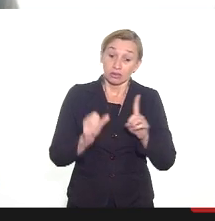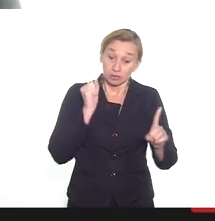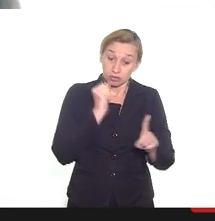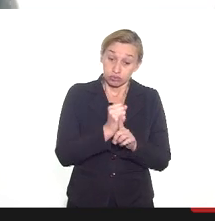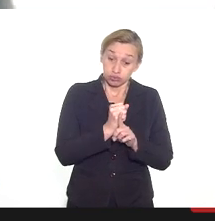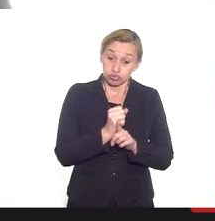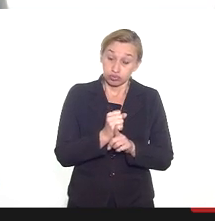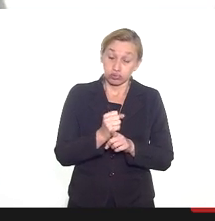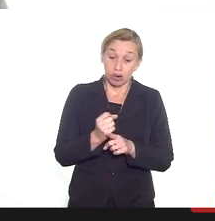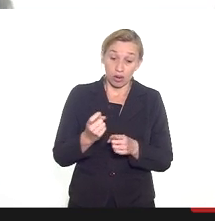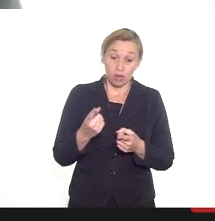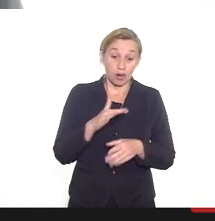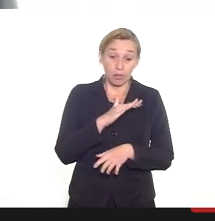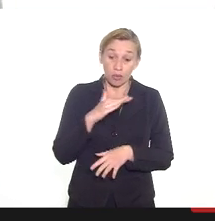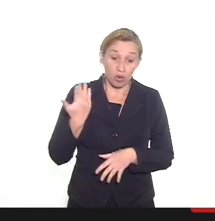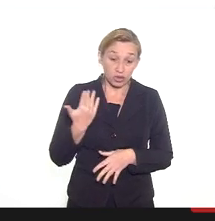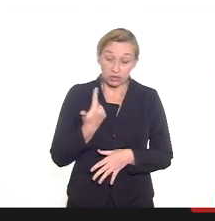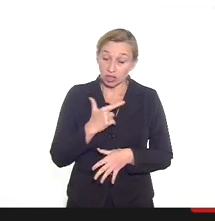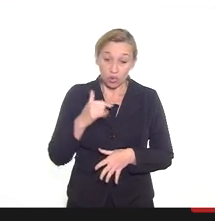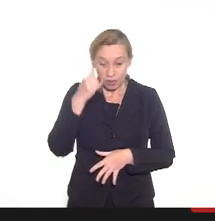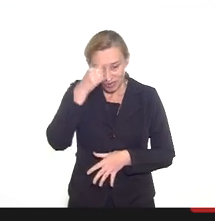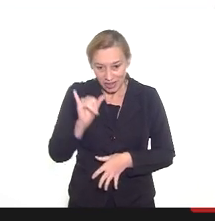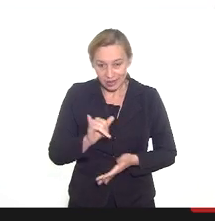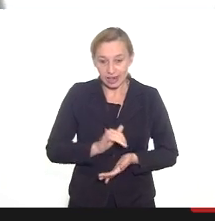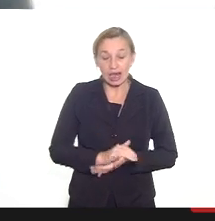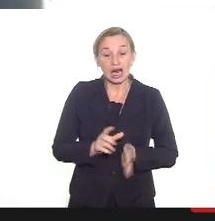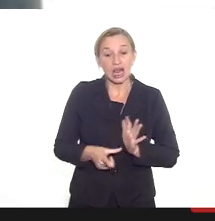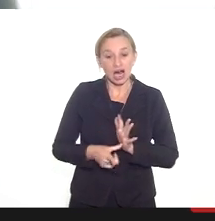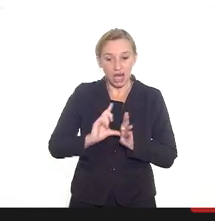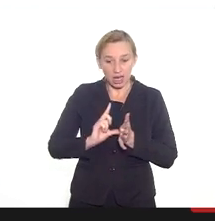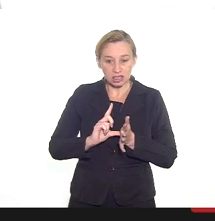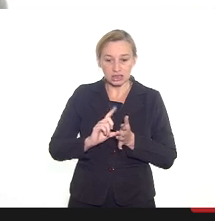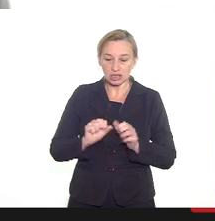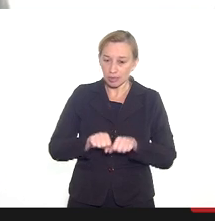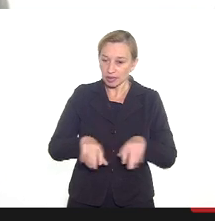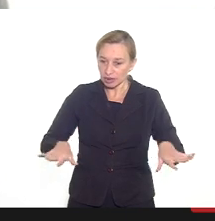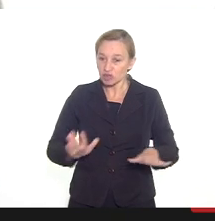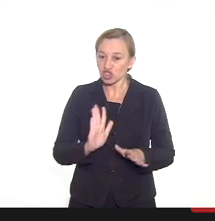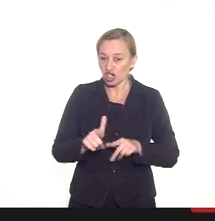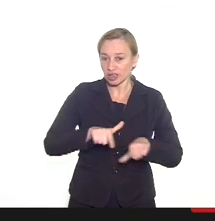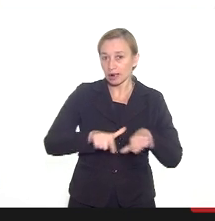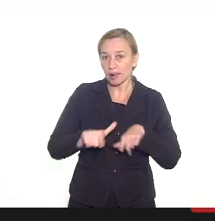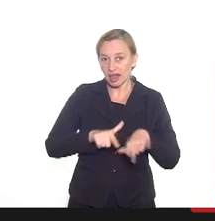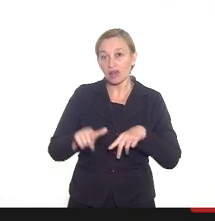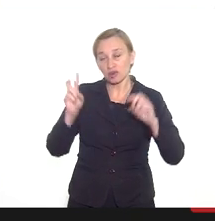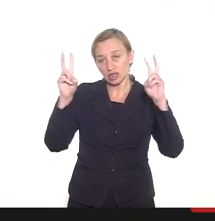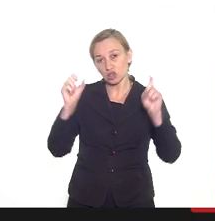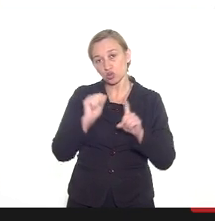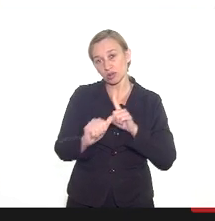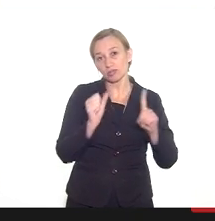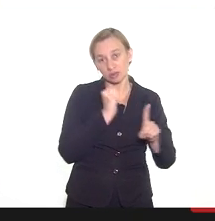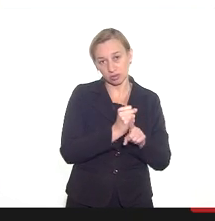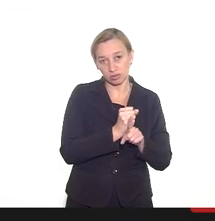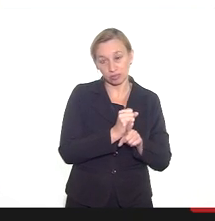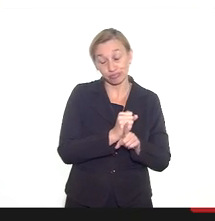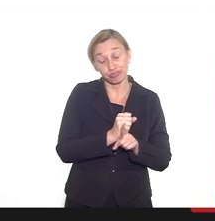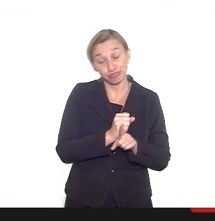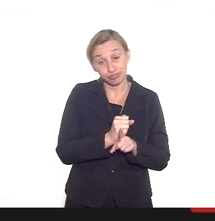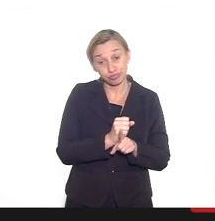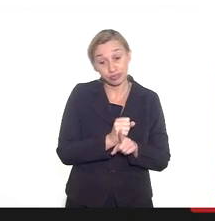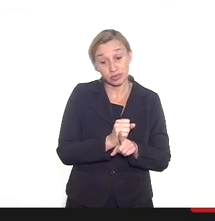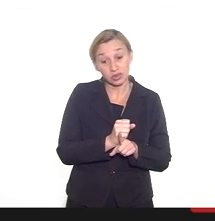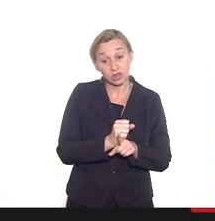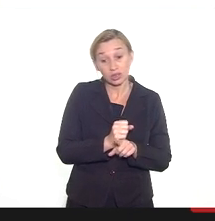uma morte evitável. Antes da pandemia, a gente já trabalhava com esse cenário de recrudescimento da violência contra as mulheres e